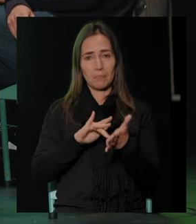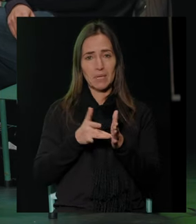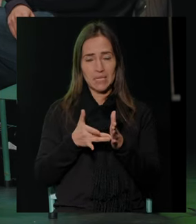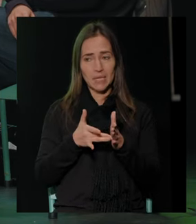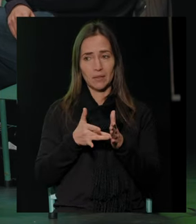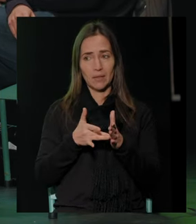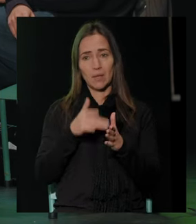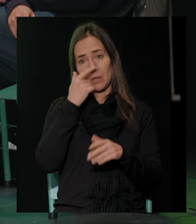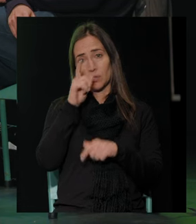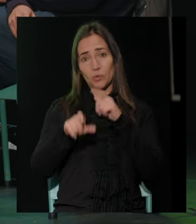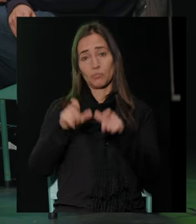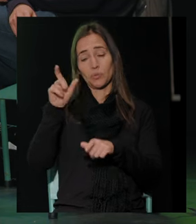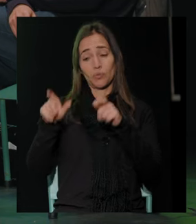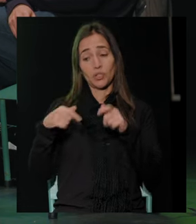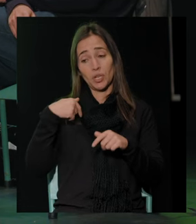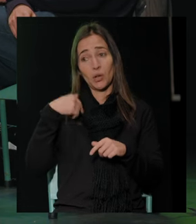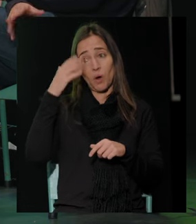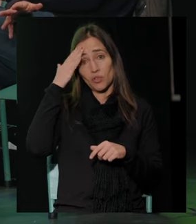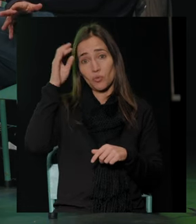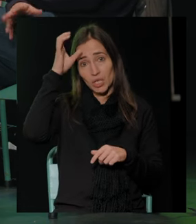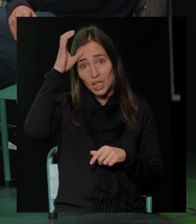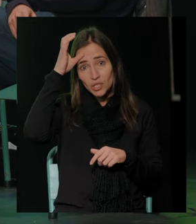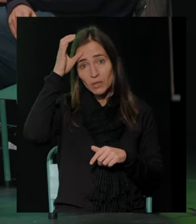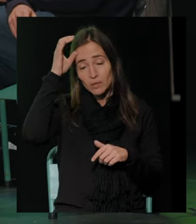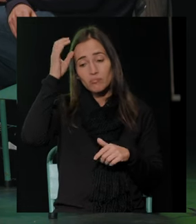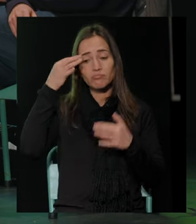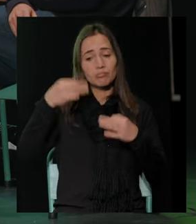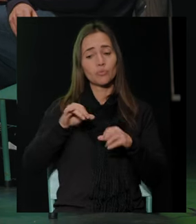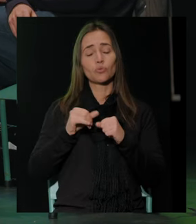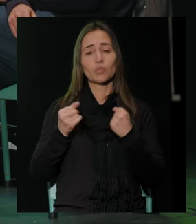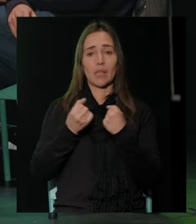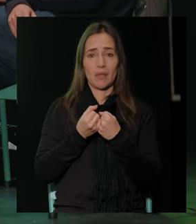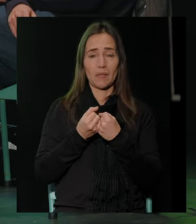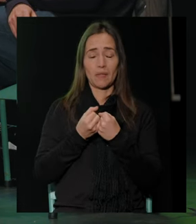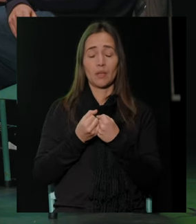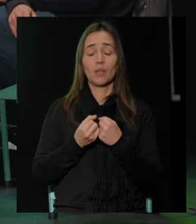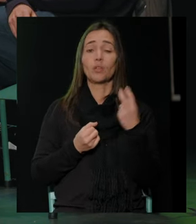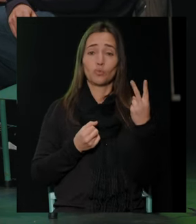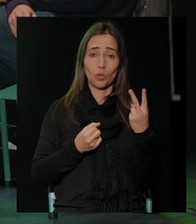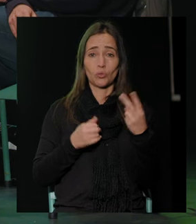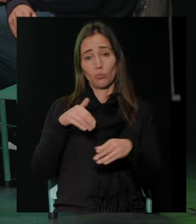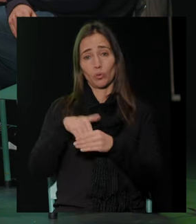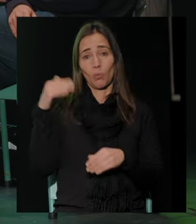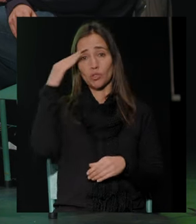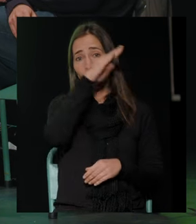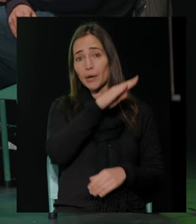brasileiros, que são pessoas que eu considero inteligentes e civilizadas, e dois deles votaram